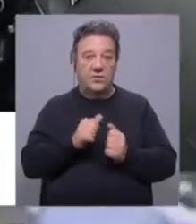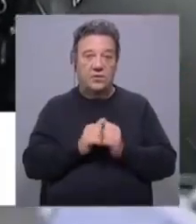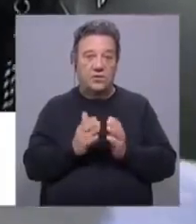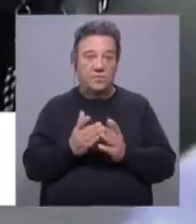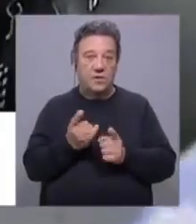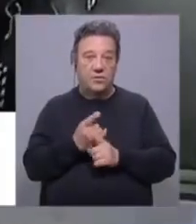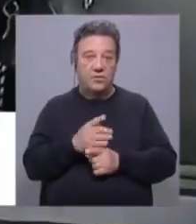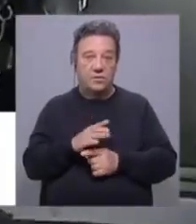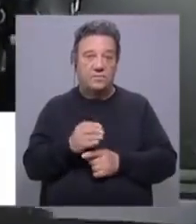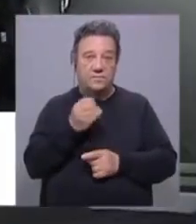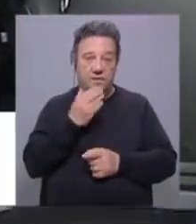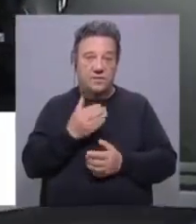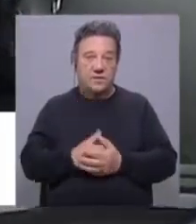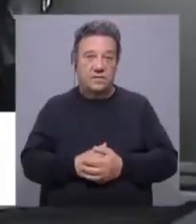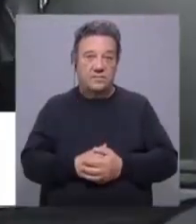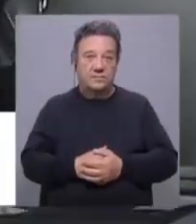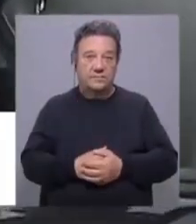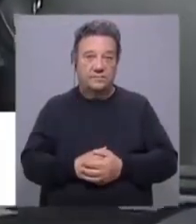não é preciso. Obrigado.